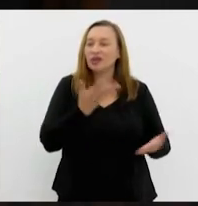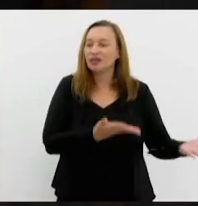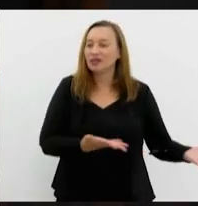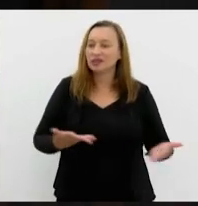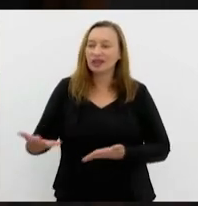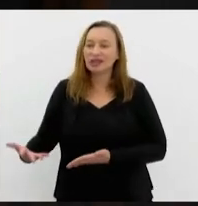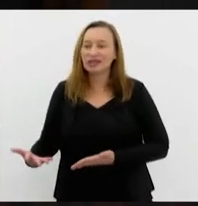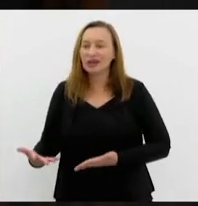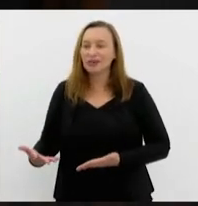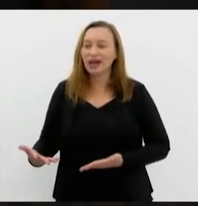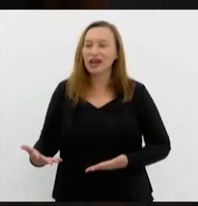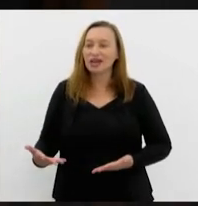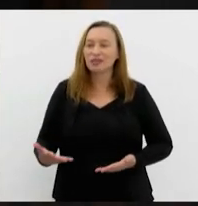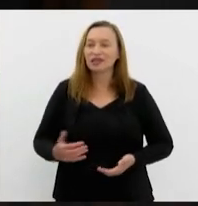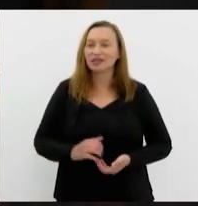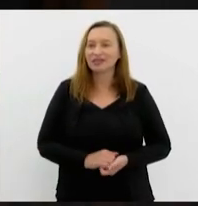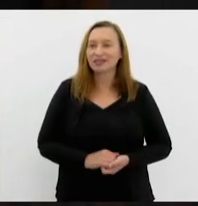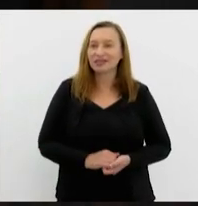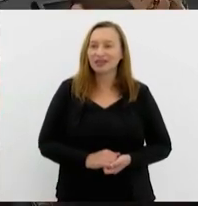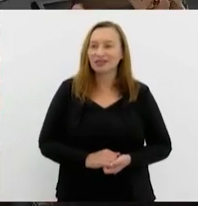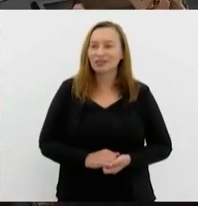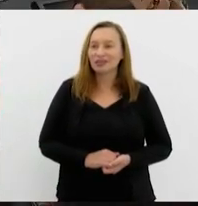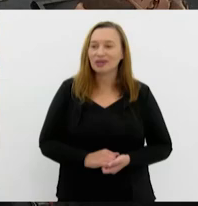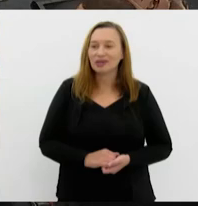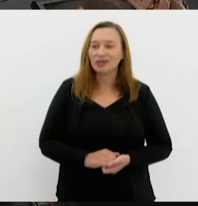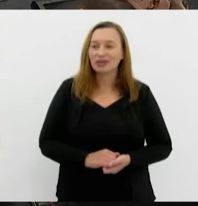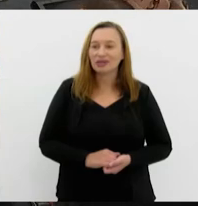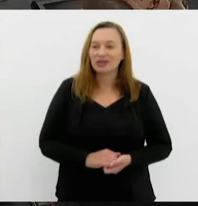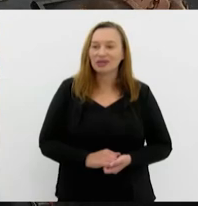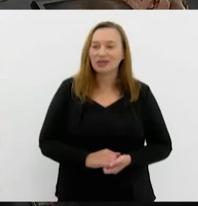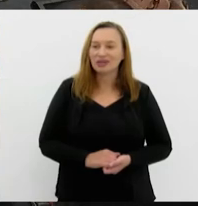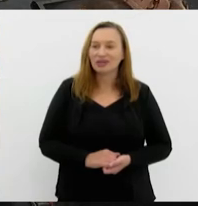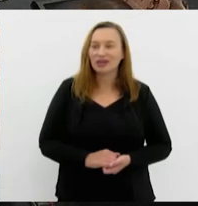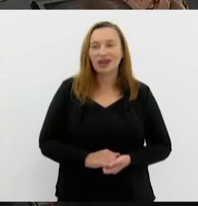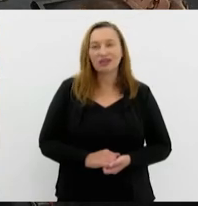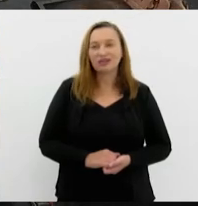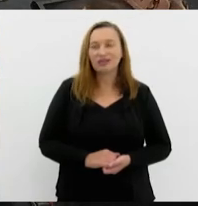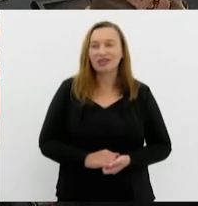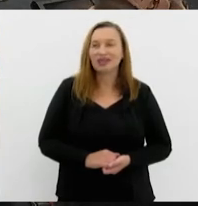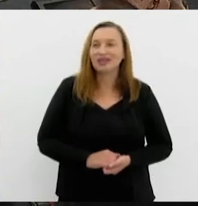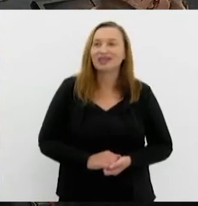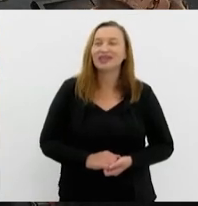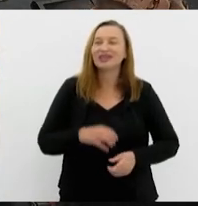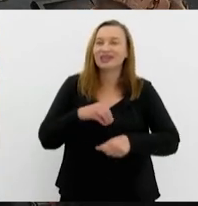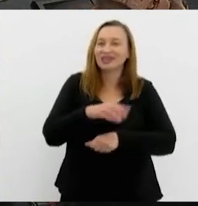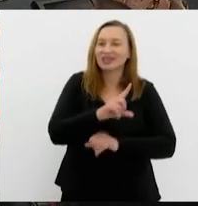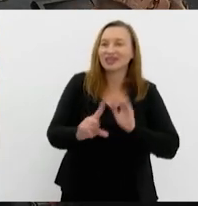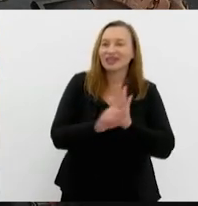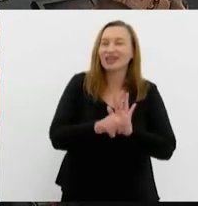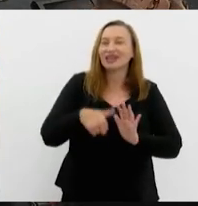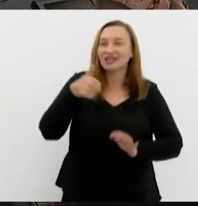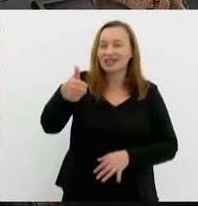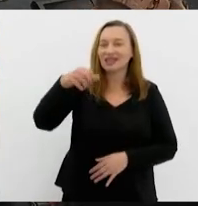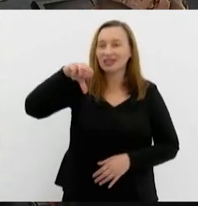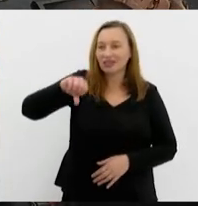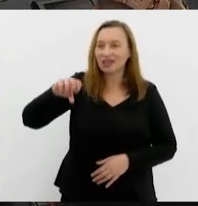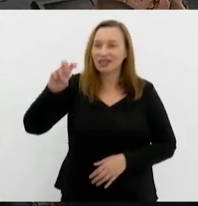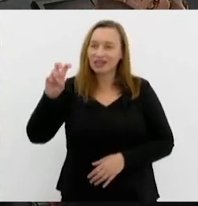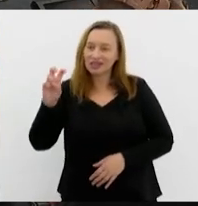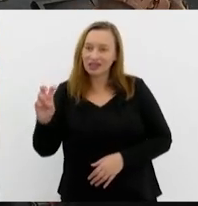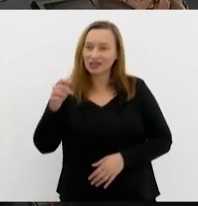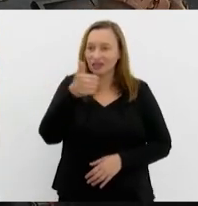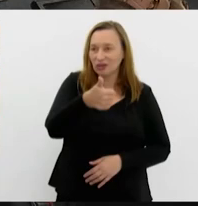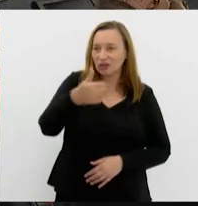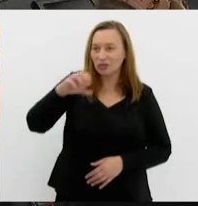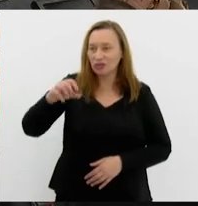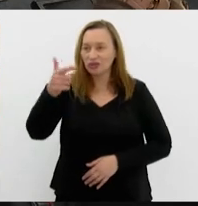bem-vindos todos à nossa casa. Anuncio. Indicação legislativa número 195, 2023, de autoria